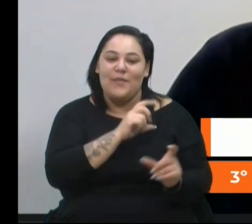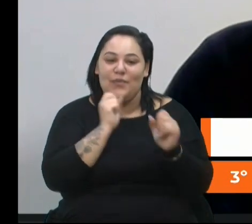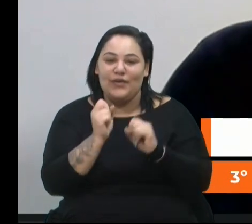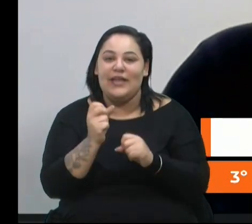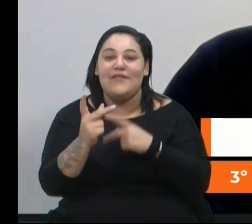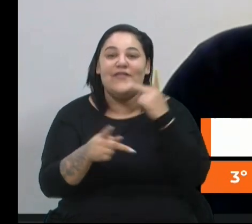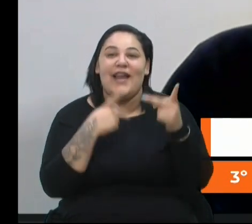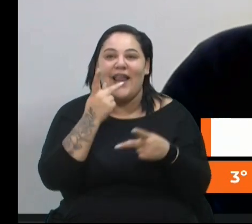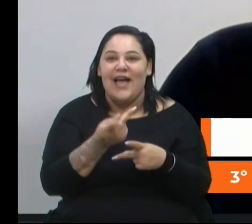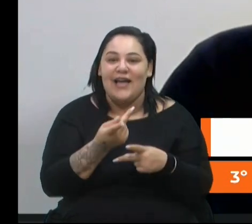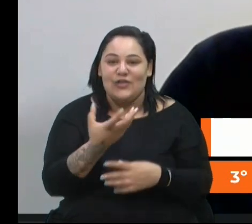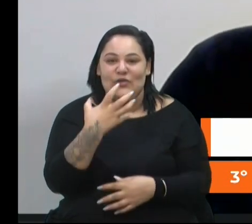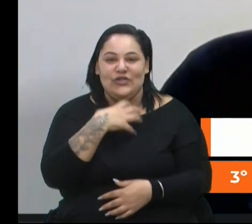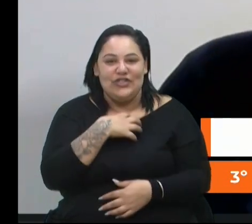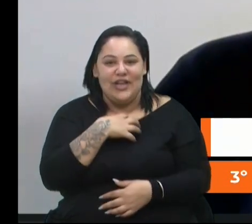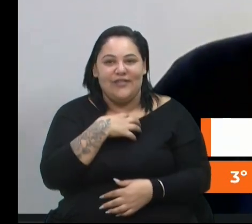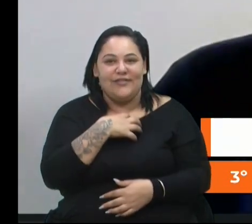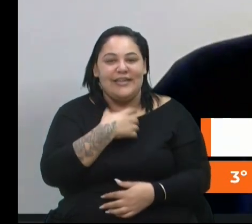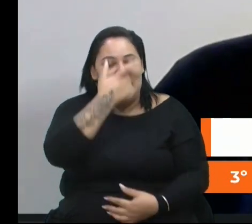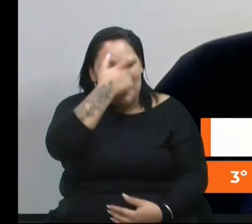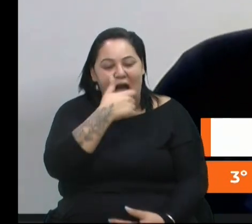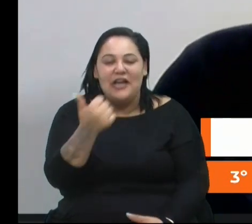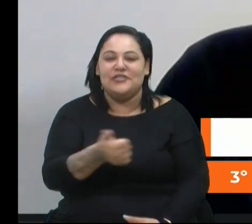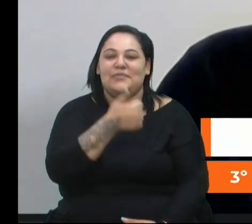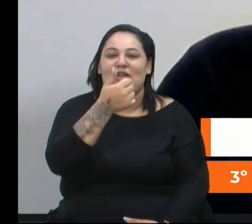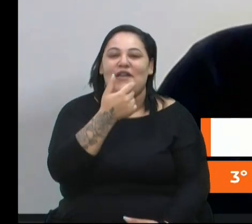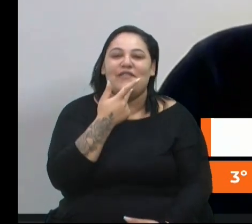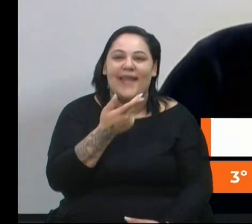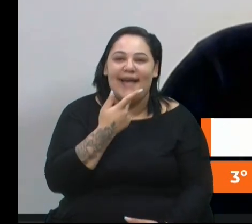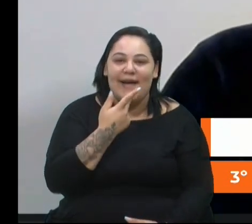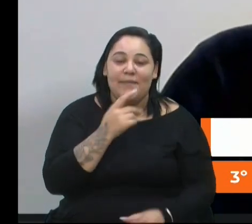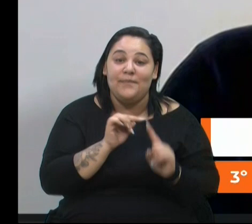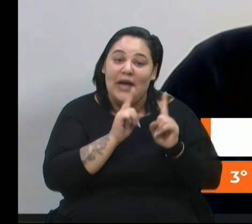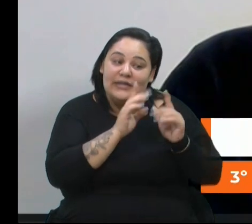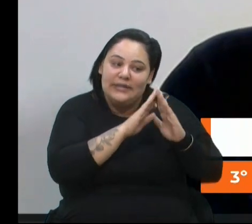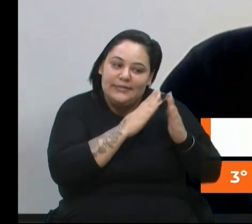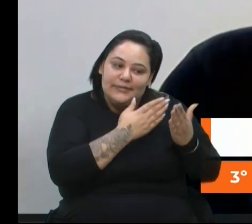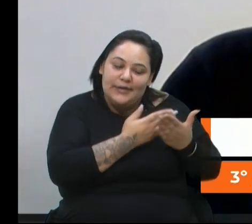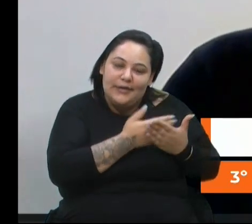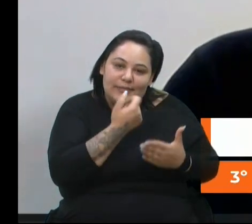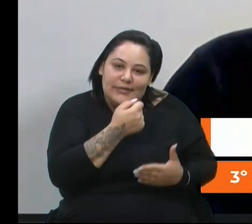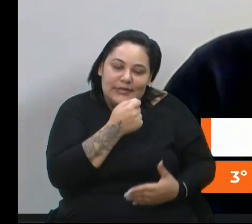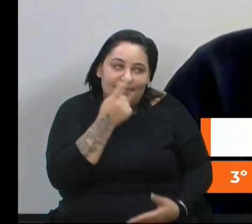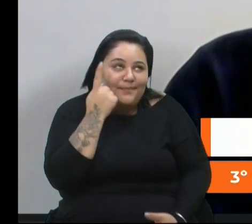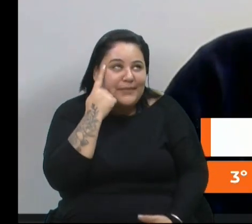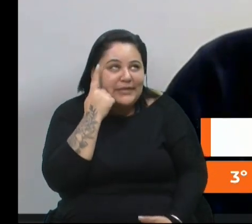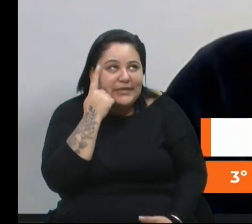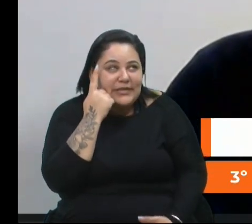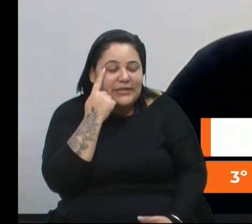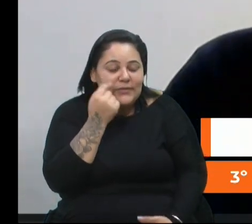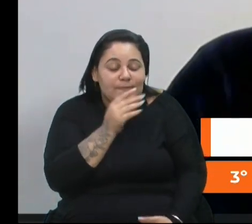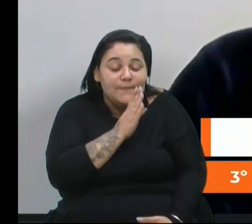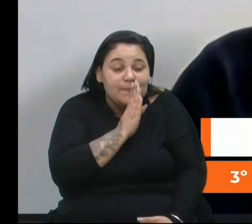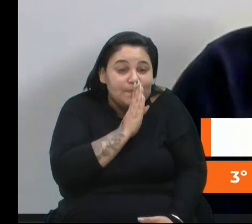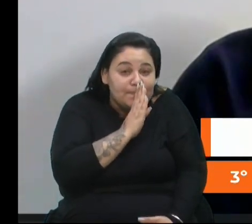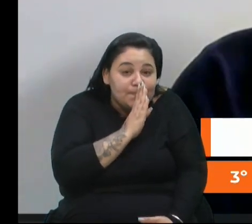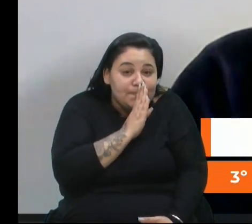do jeito em que ele realmente preferiria falar, mas que na escola precisa ficar pensando, precisa ficar se